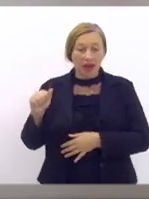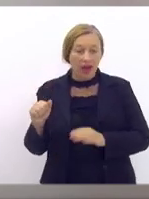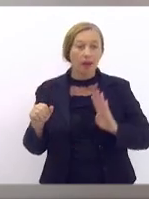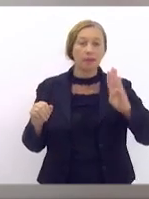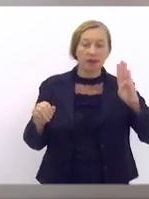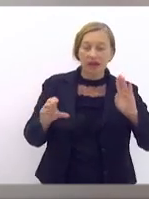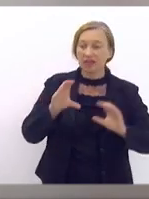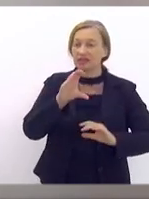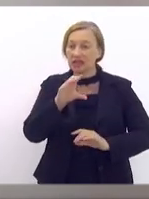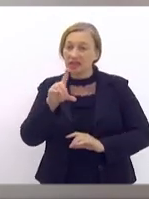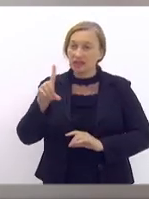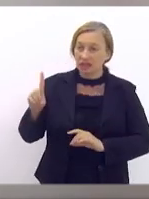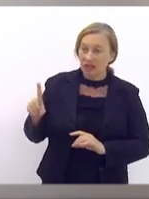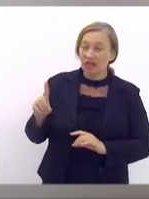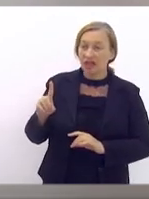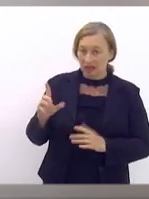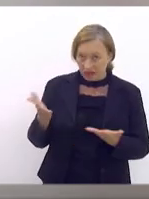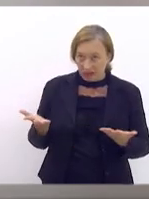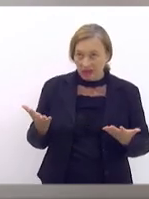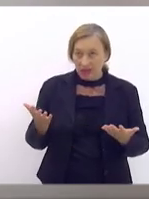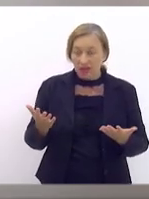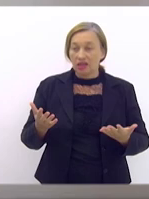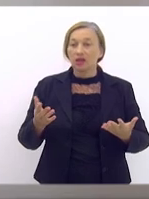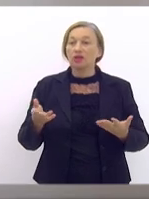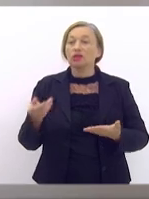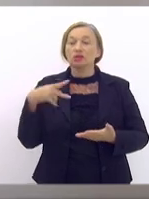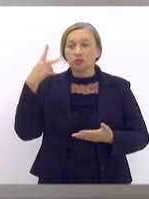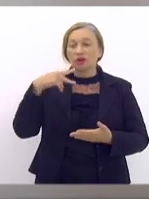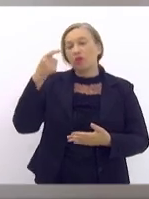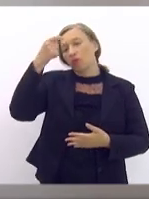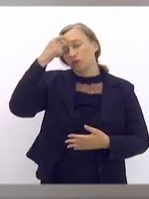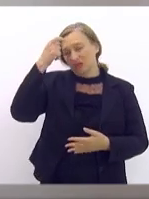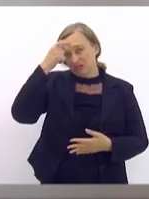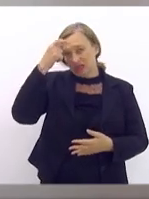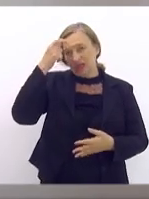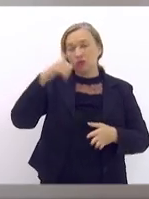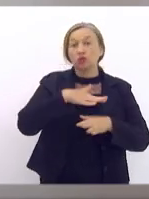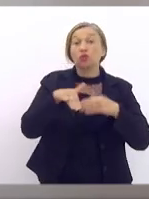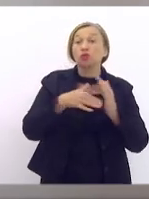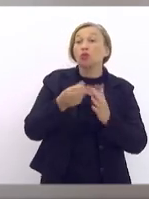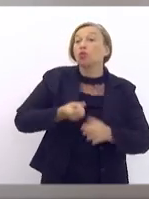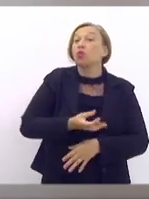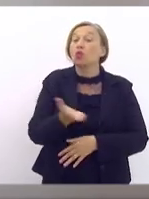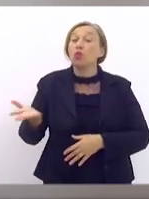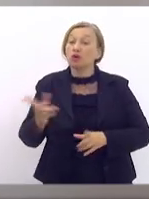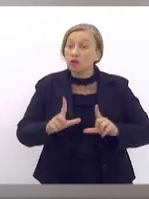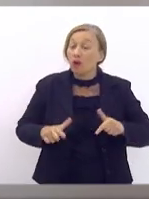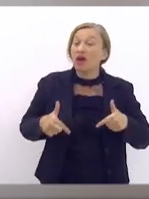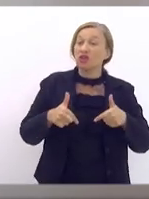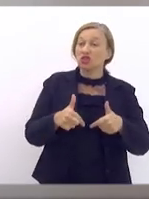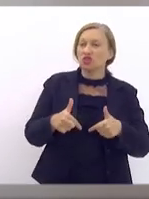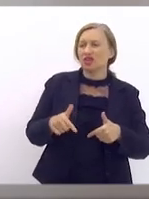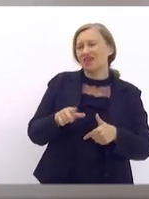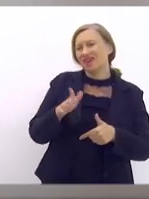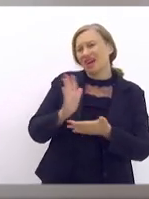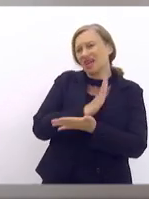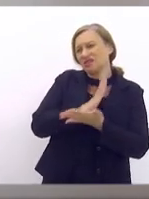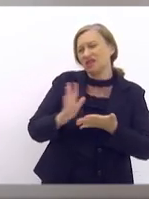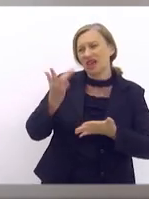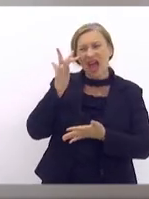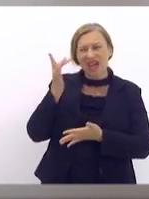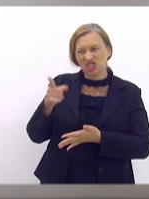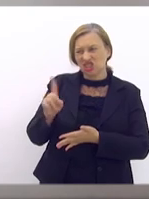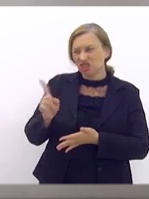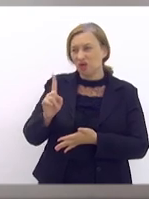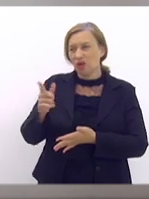é o agressor, quem é a vítima, que os parlamentares sejam conscientizados do quanto ações que hoje em dia eles nem consideram violência,